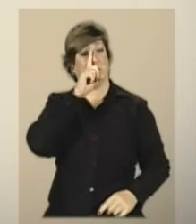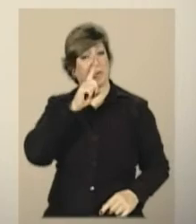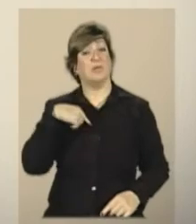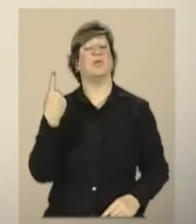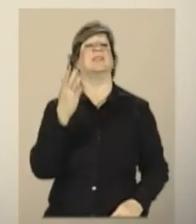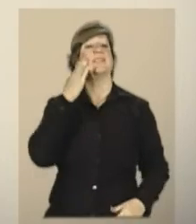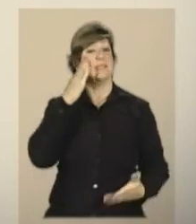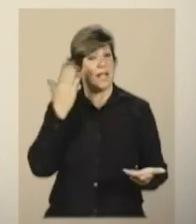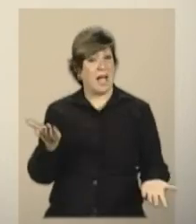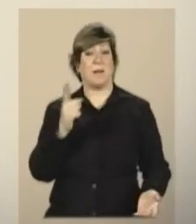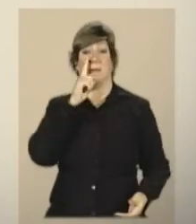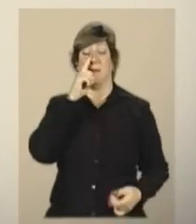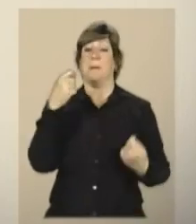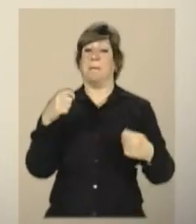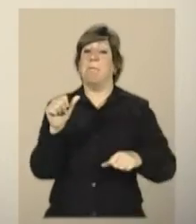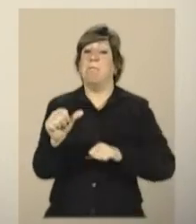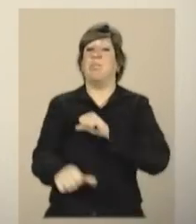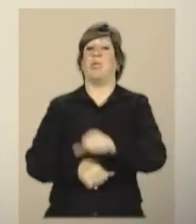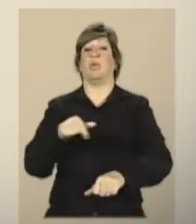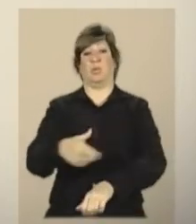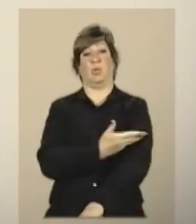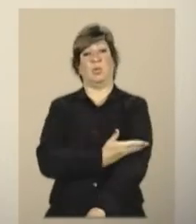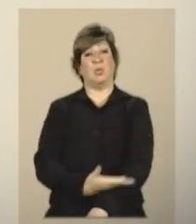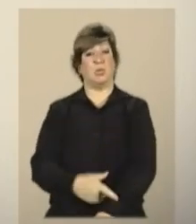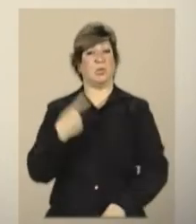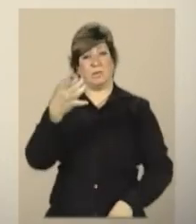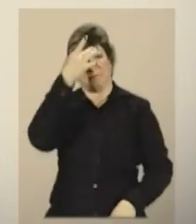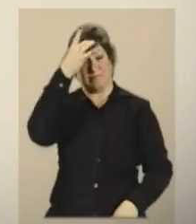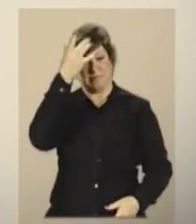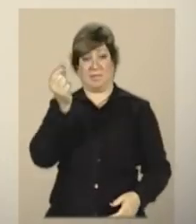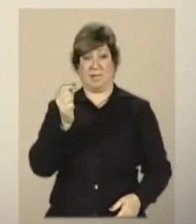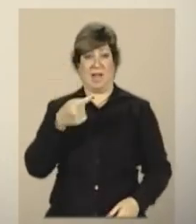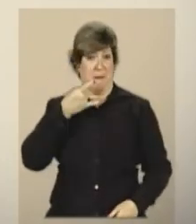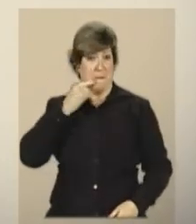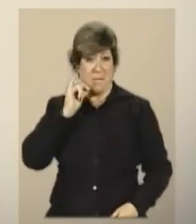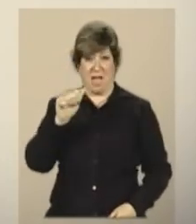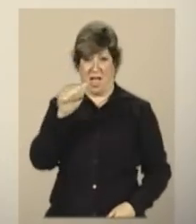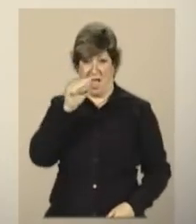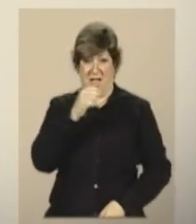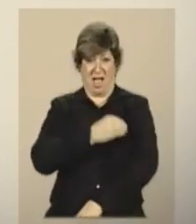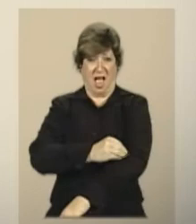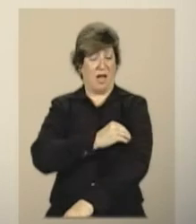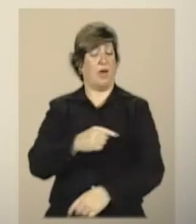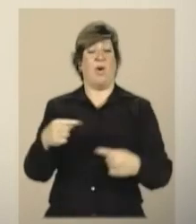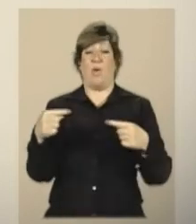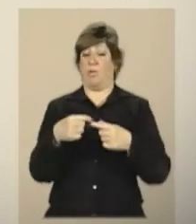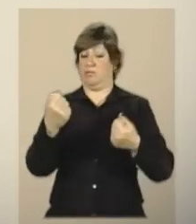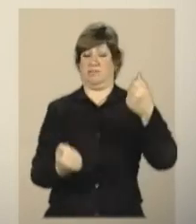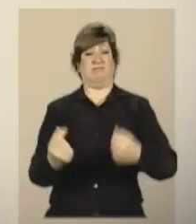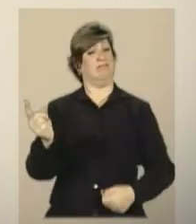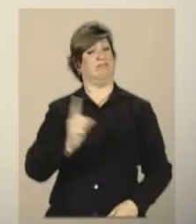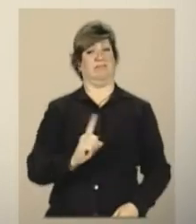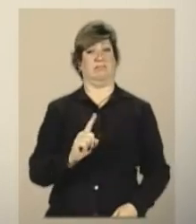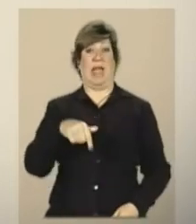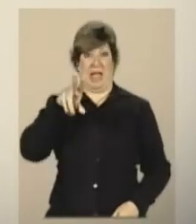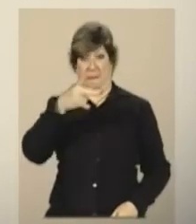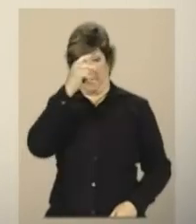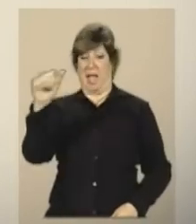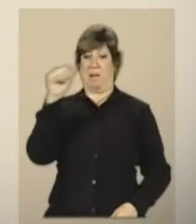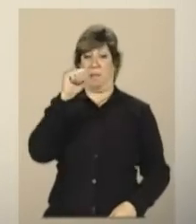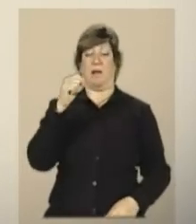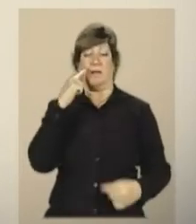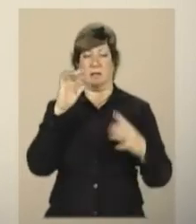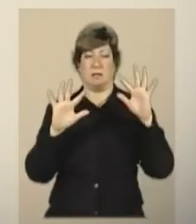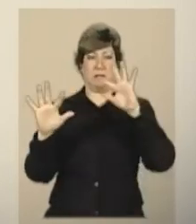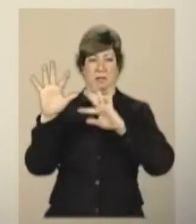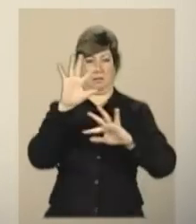a gente sabe é preciso mudar esse comportamento álcool e volante não combinam mesmo quem bebe fica